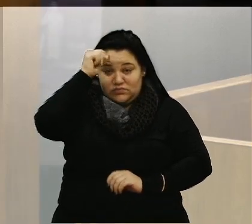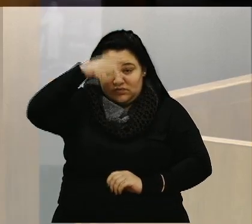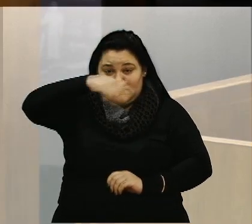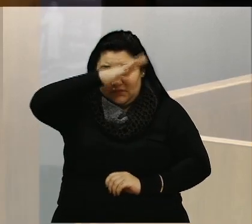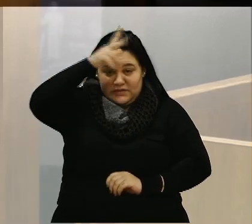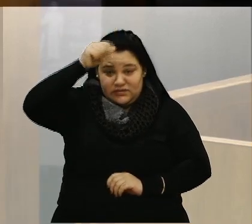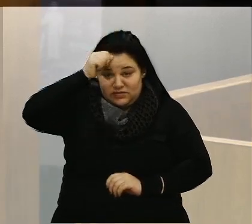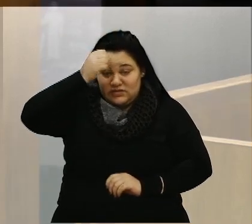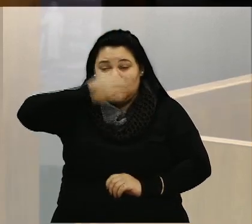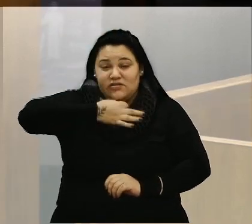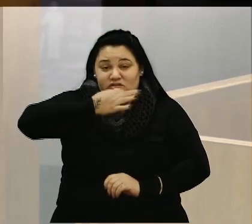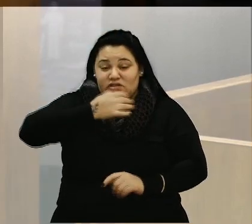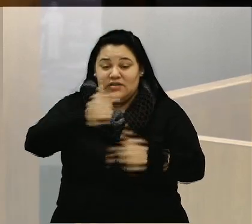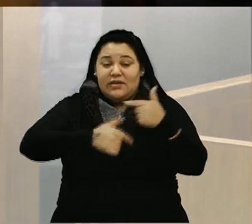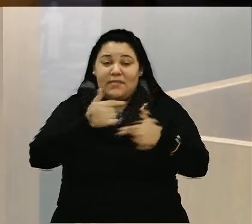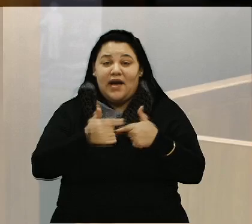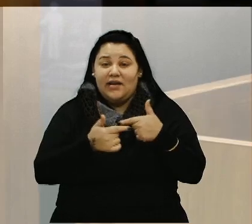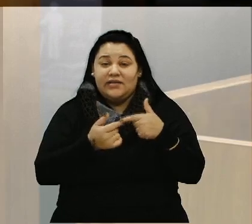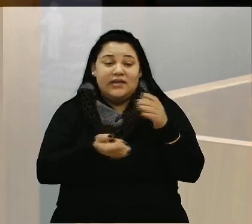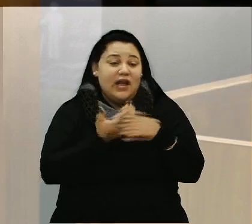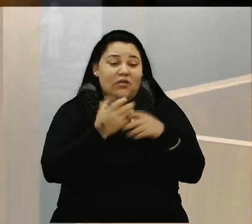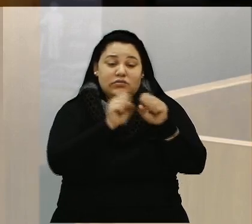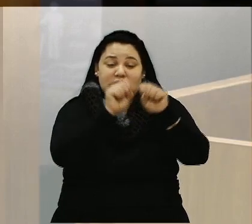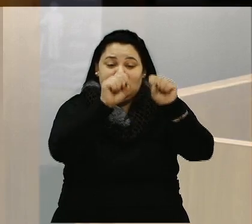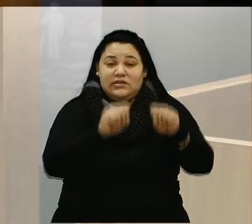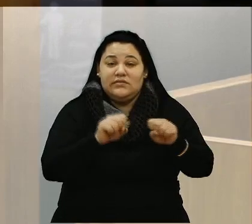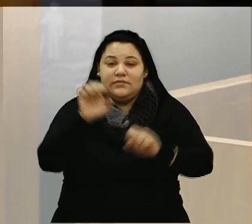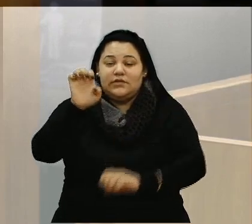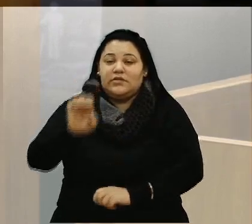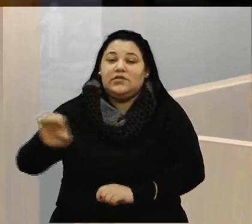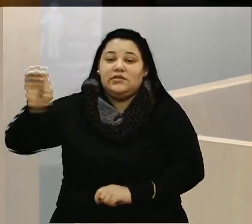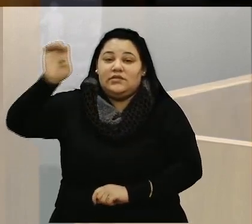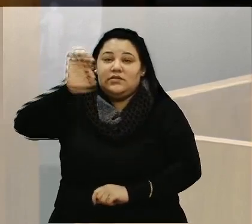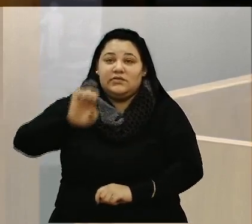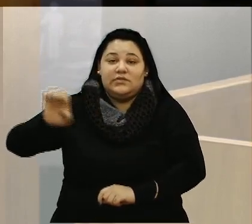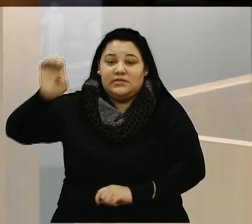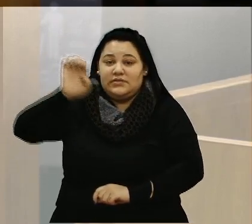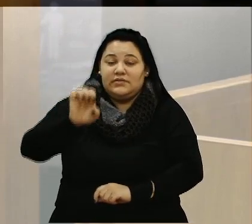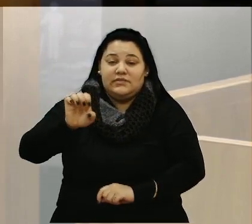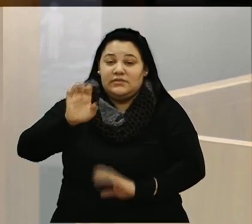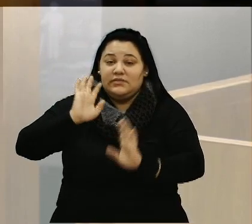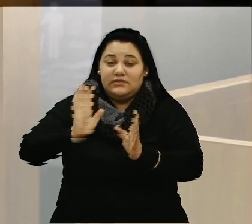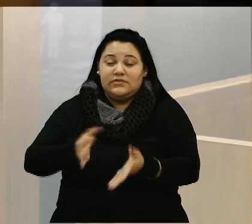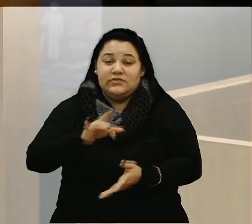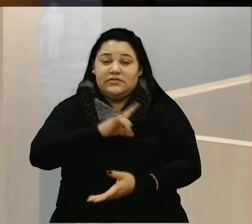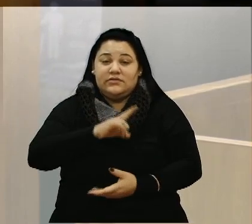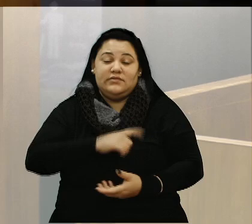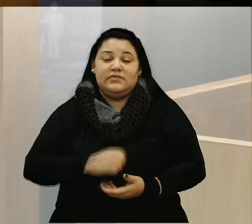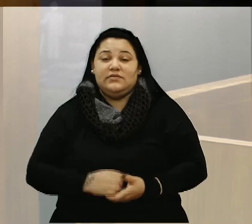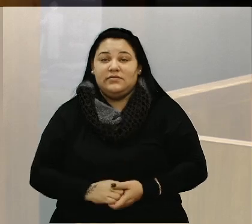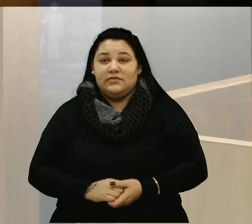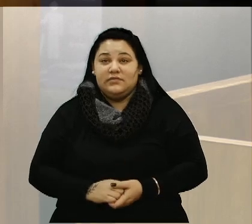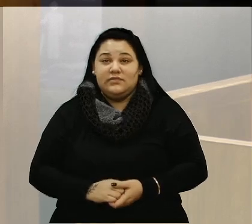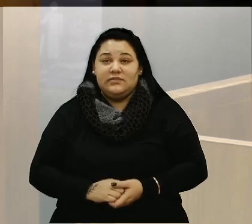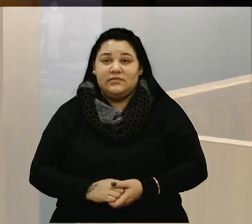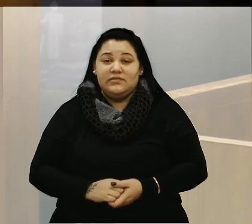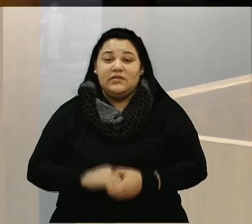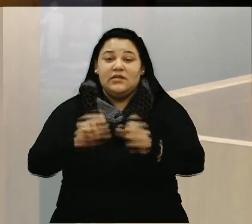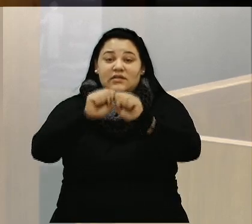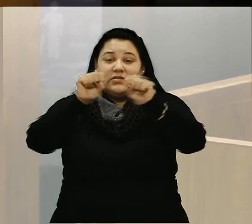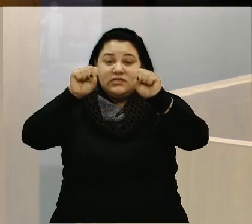em cima de um sistema que na Europa funciona há milênios, que é o